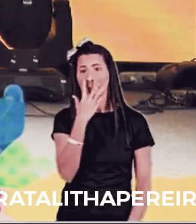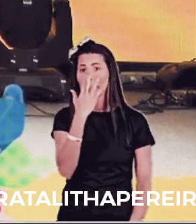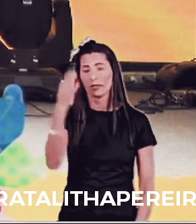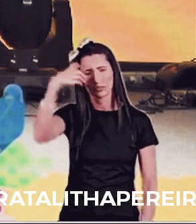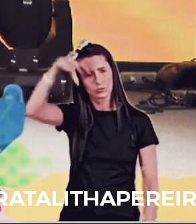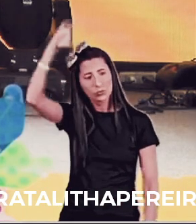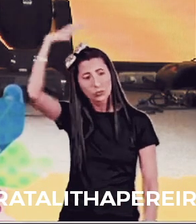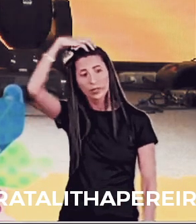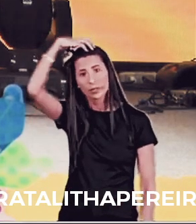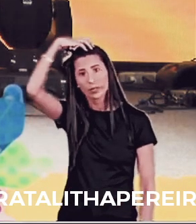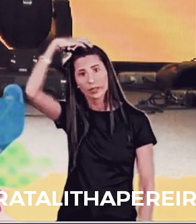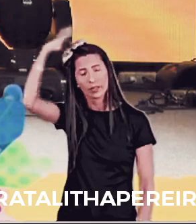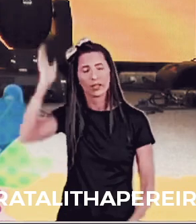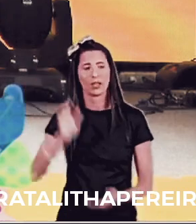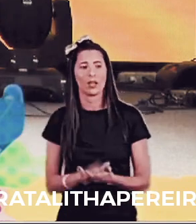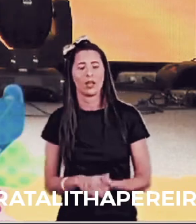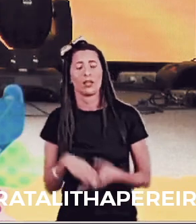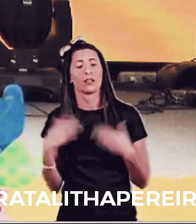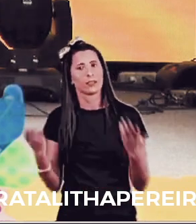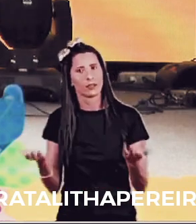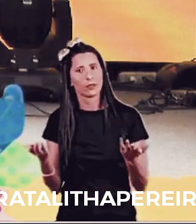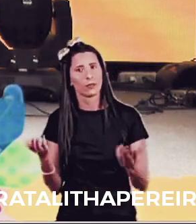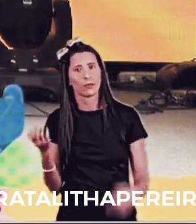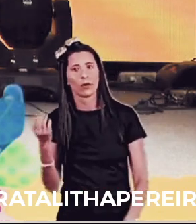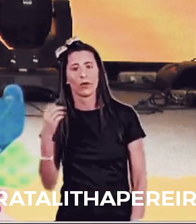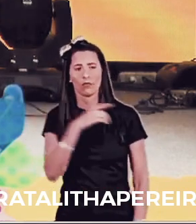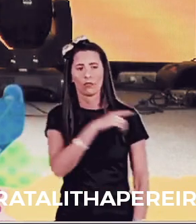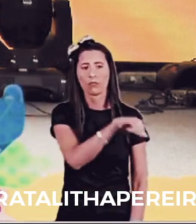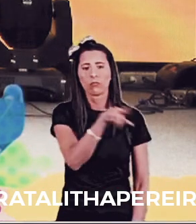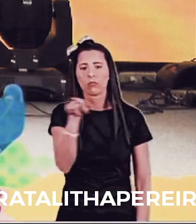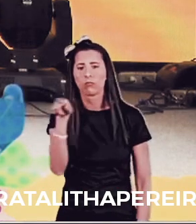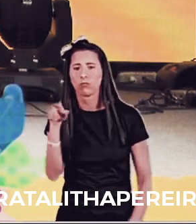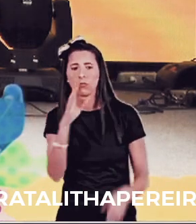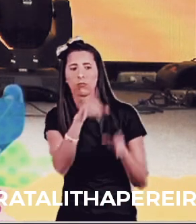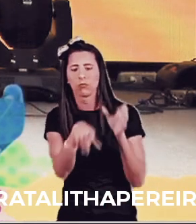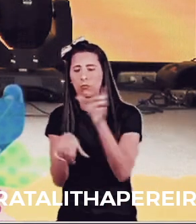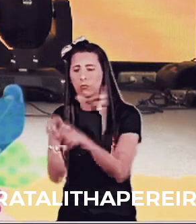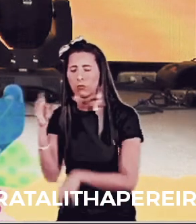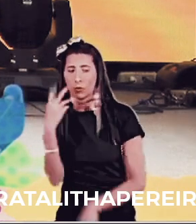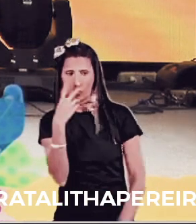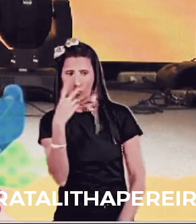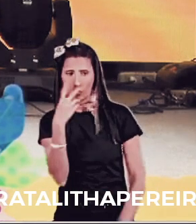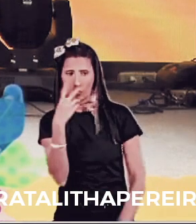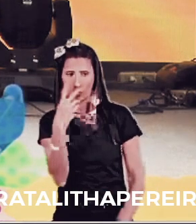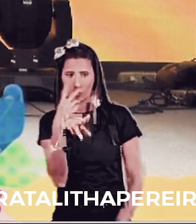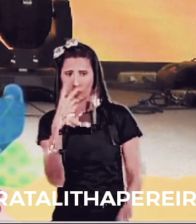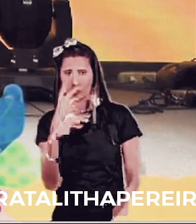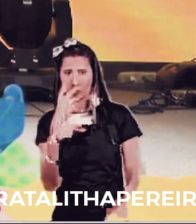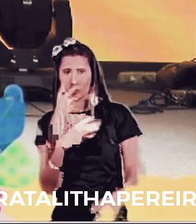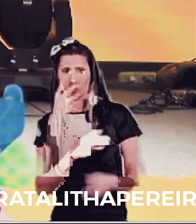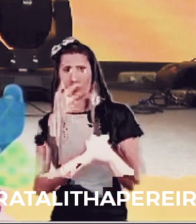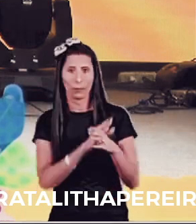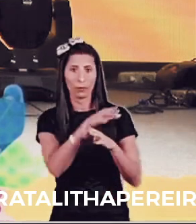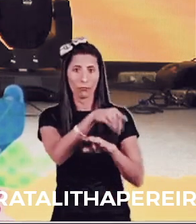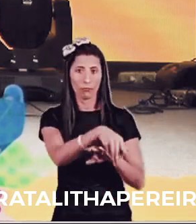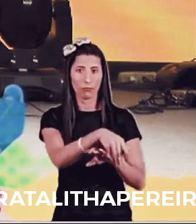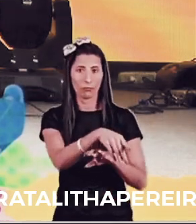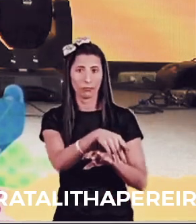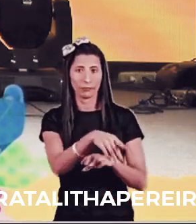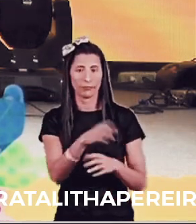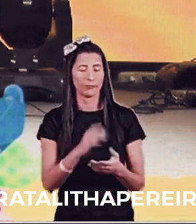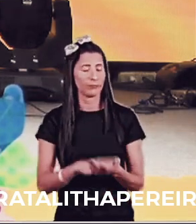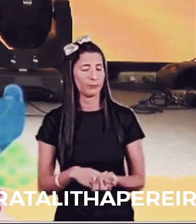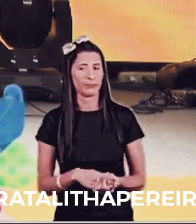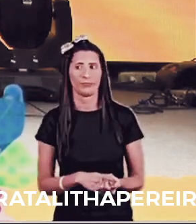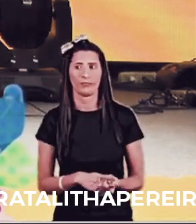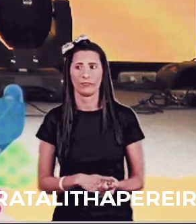vocês estão olhando para a parte de fora, vocês estão olhando para o que ele está aparentando por fora, mas o que eu olho é